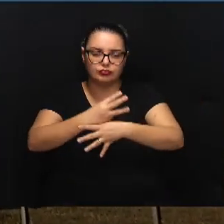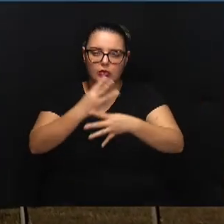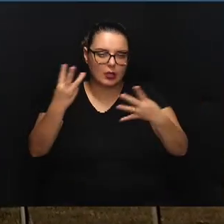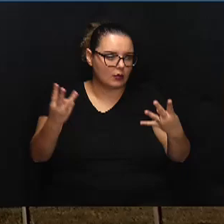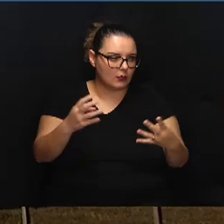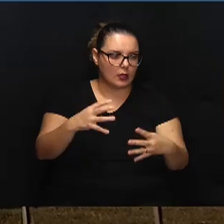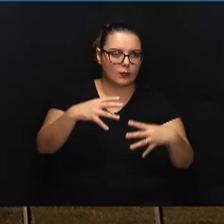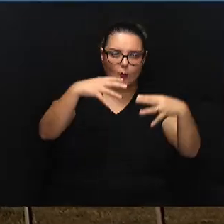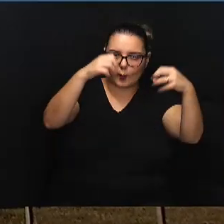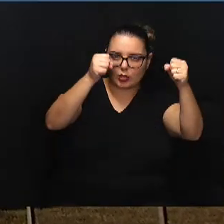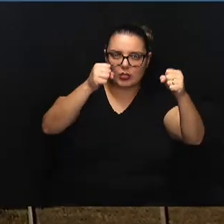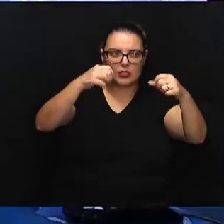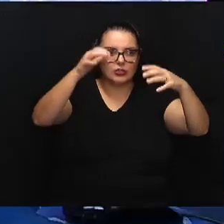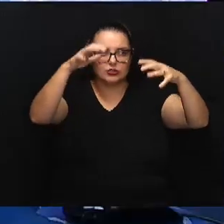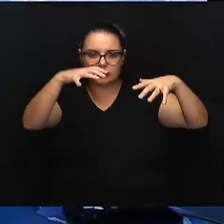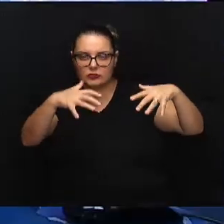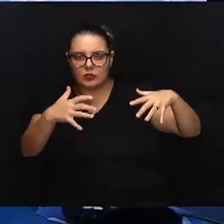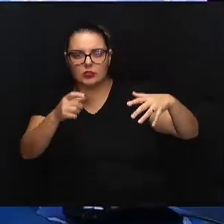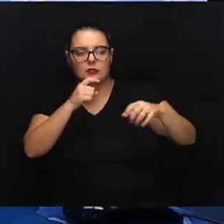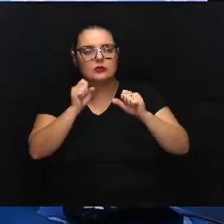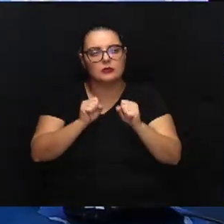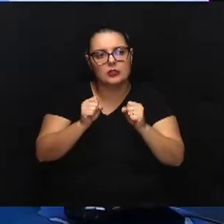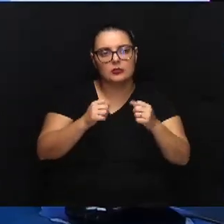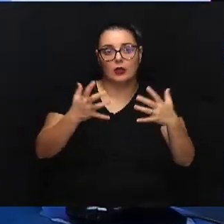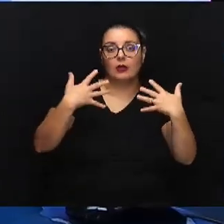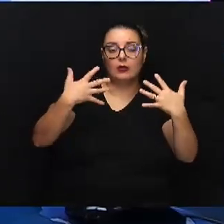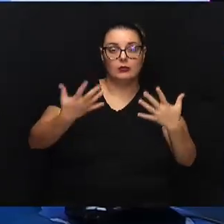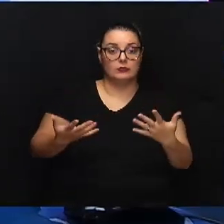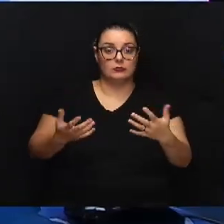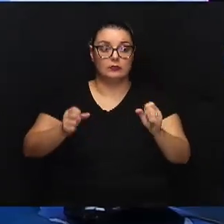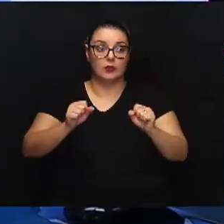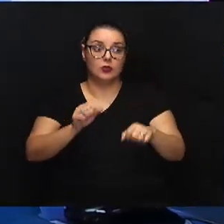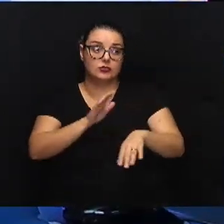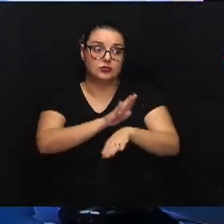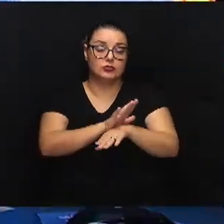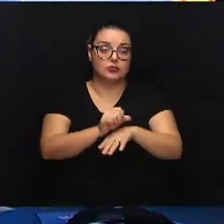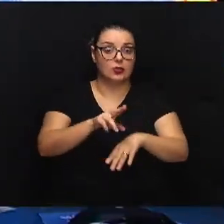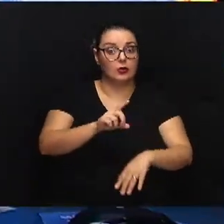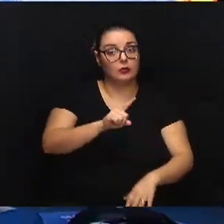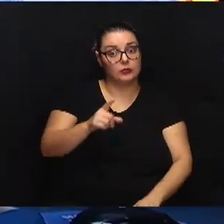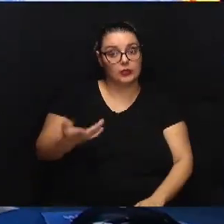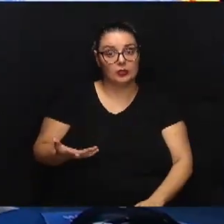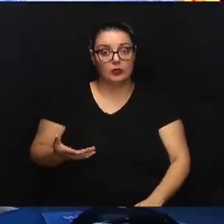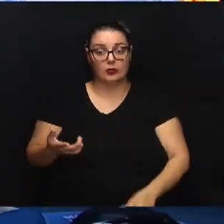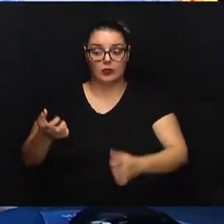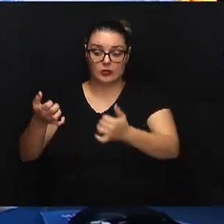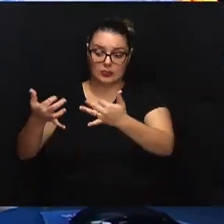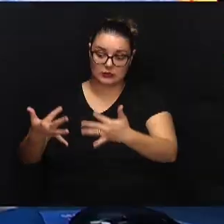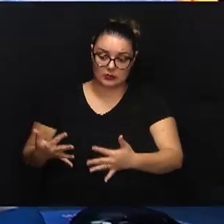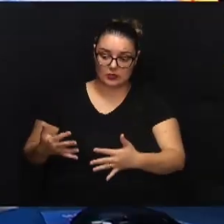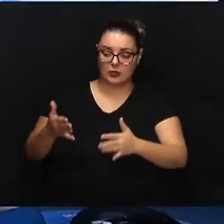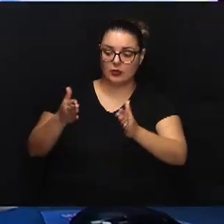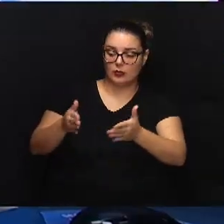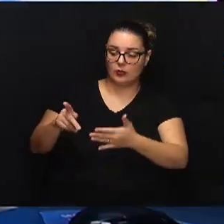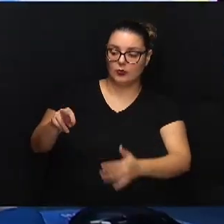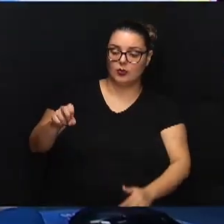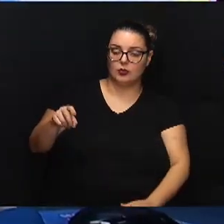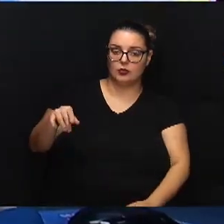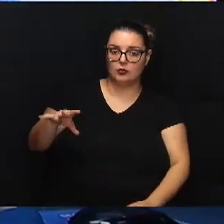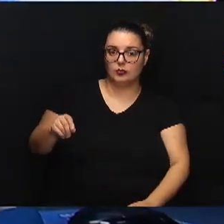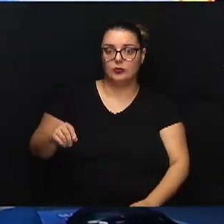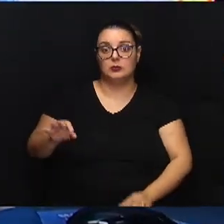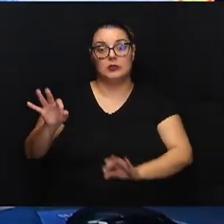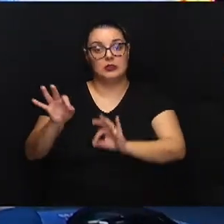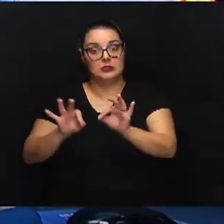pode viabilizar ou inviabilizar ou orientar o produtor a tomar decisões, a se